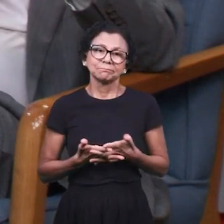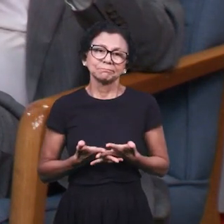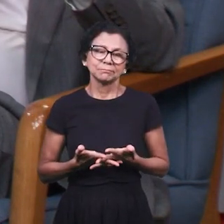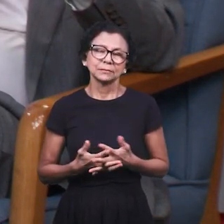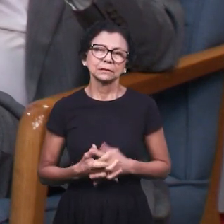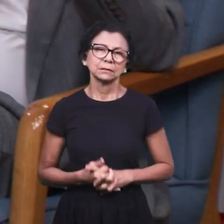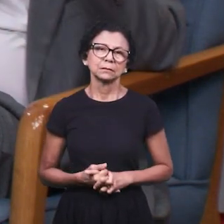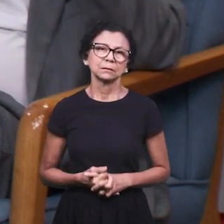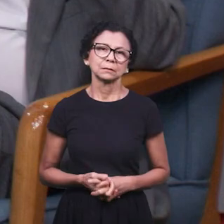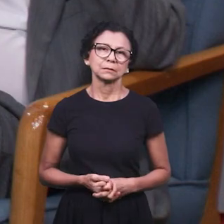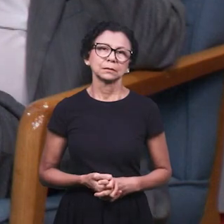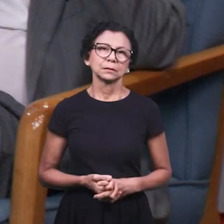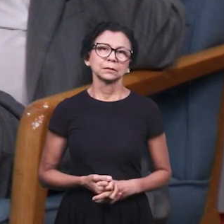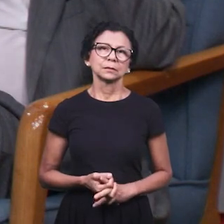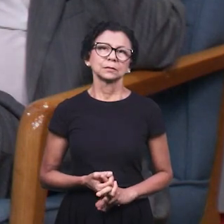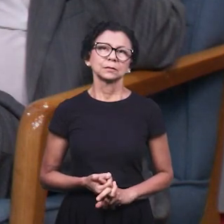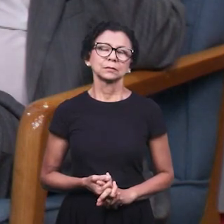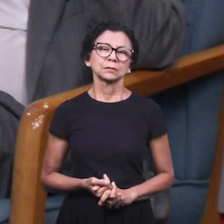né?